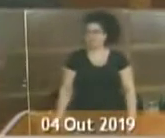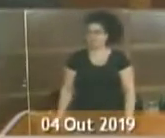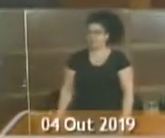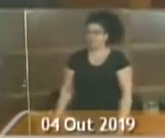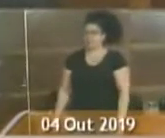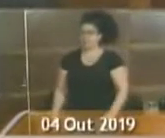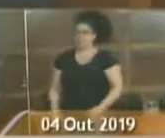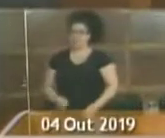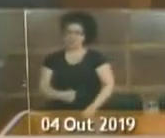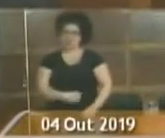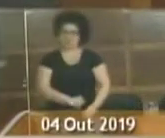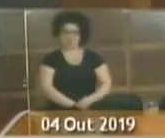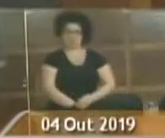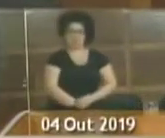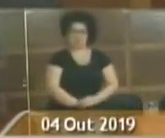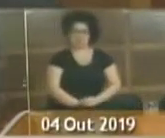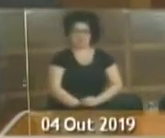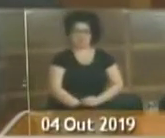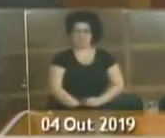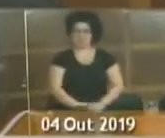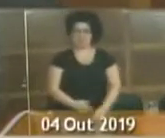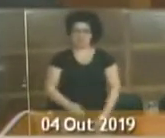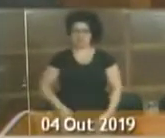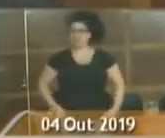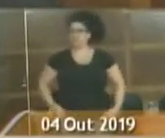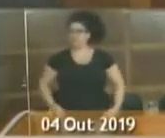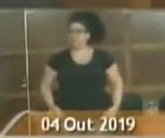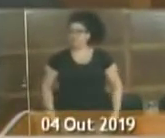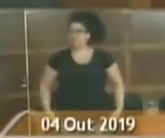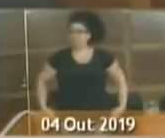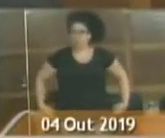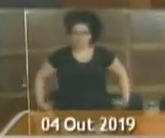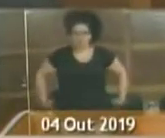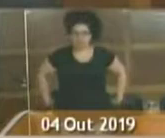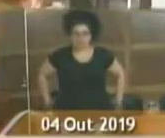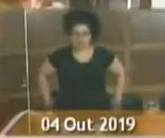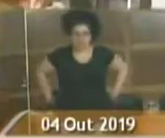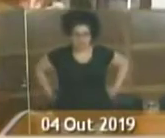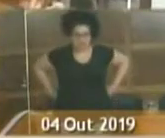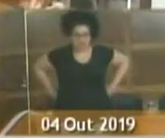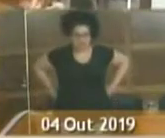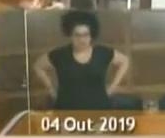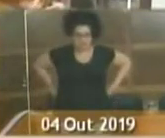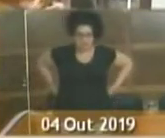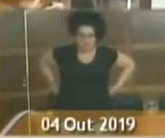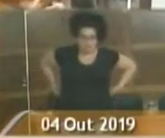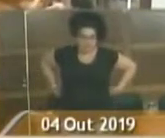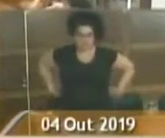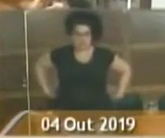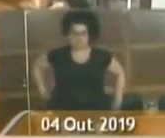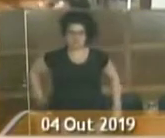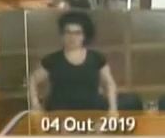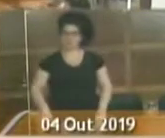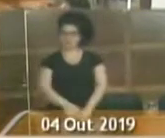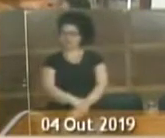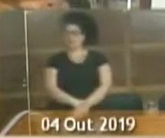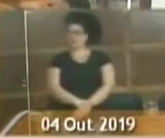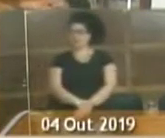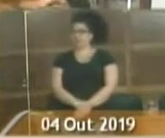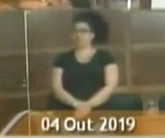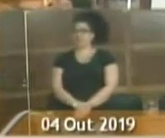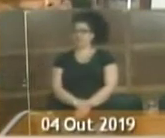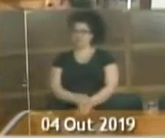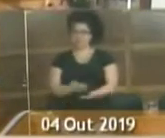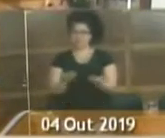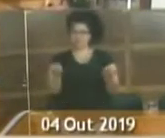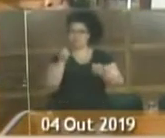que é amor. É isso aí, ó, né? Vou passar para Ana Gabriela dar o bom dia dela. Bom dia a